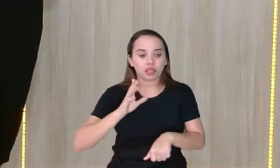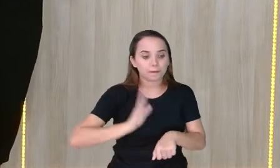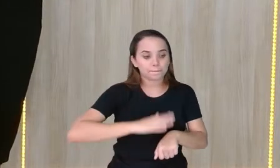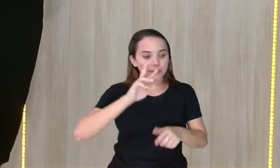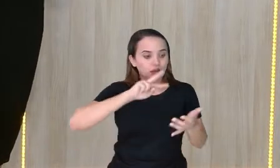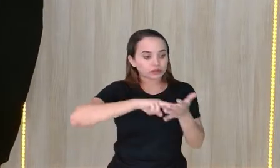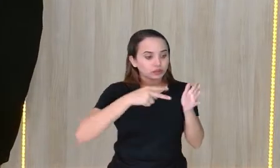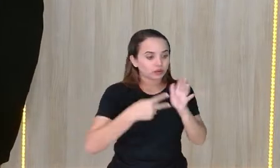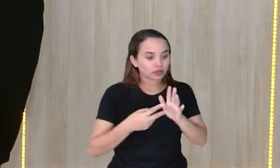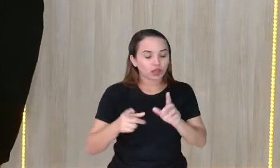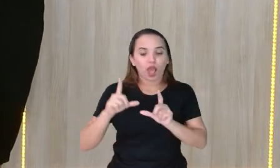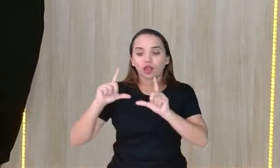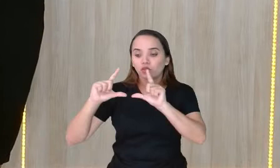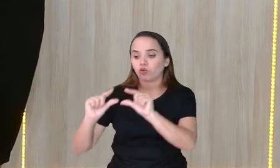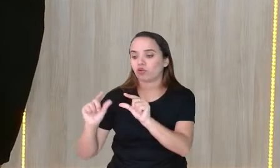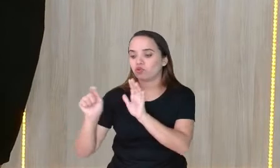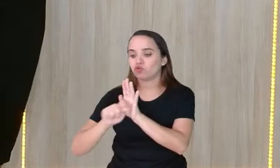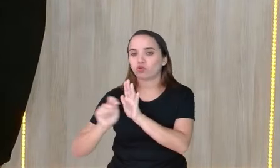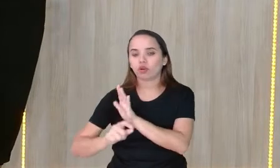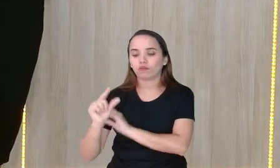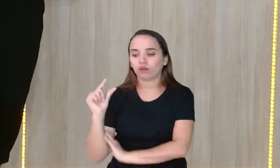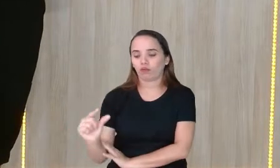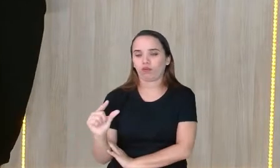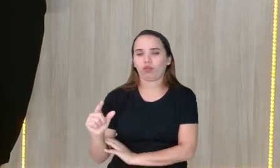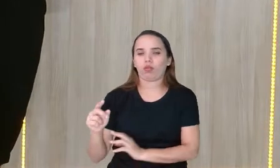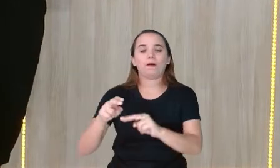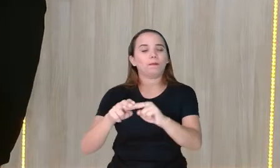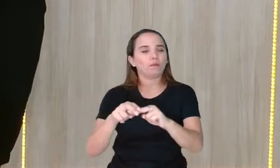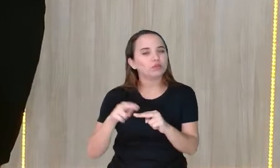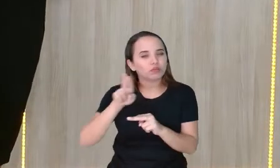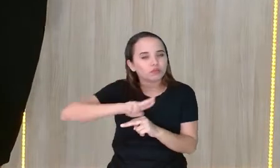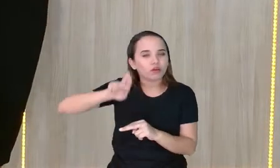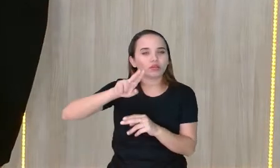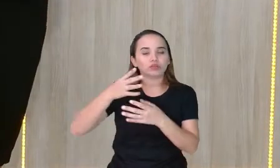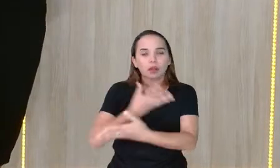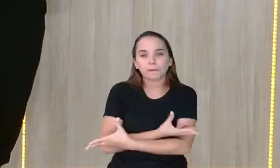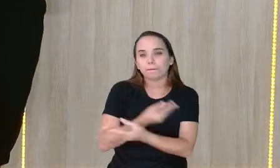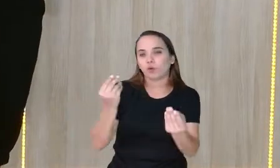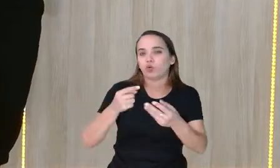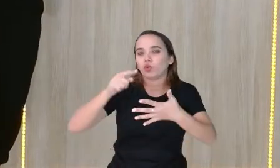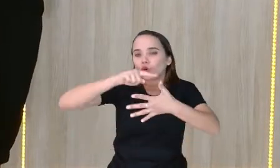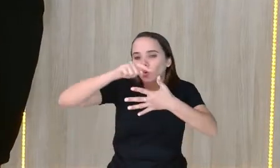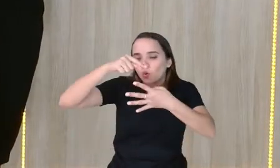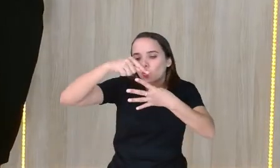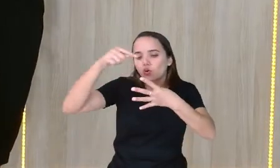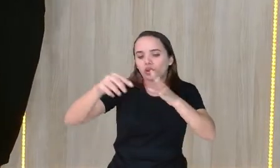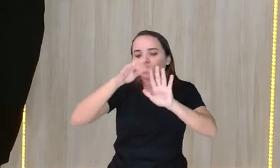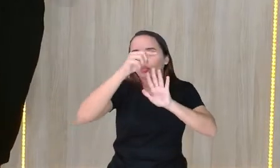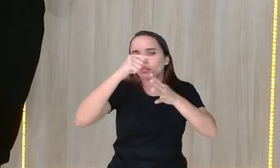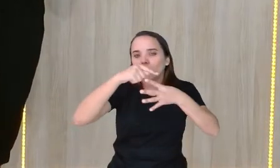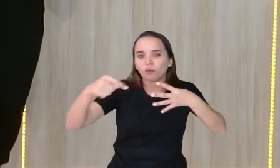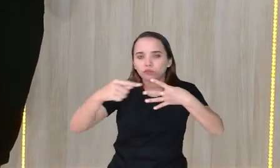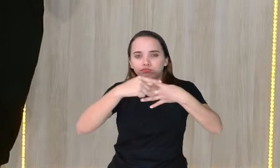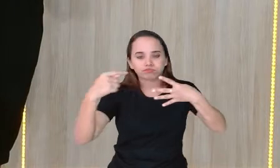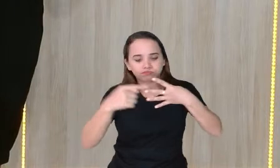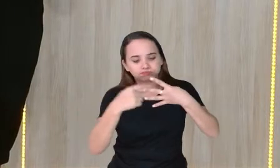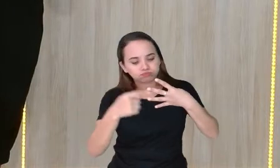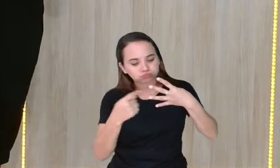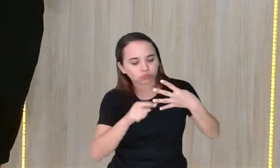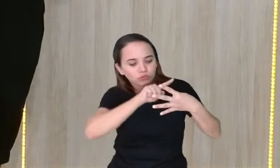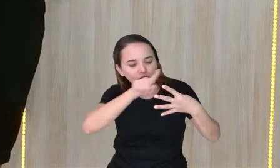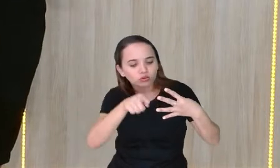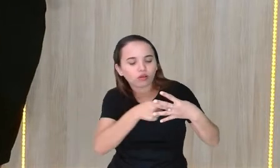texto. Por isso que a gente vai usar muito da intertextualidade para provocar esse diálogo entre os textos. A gente vai usar muito o quê?